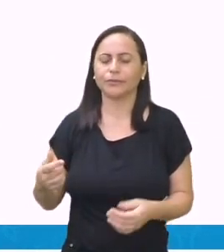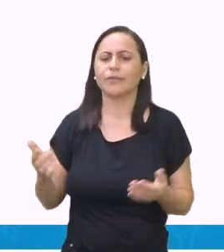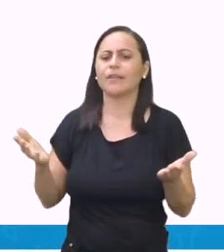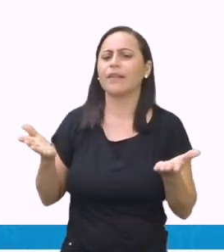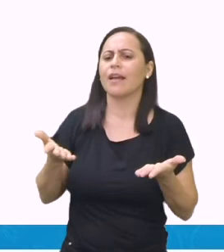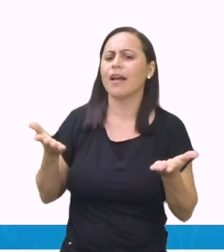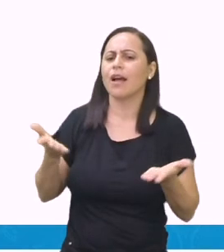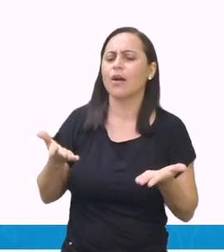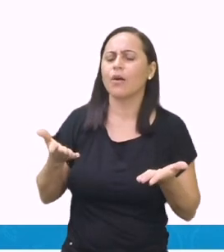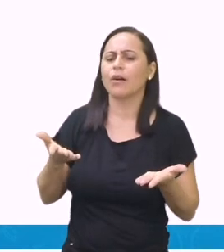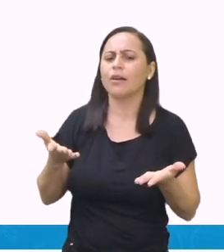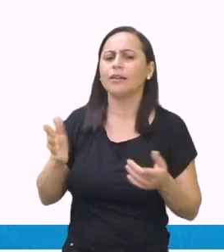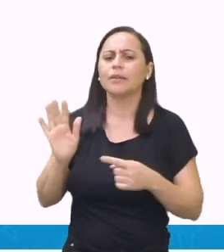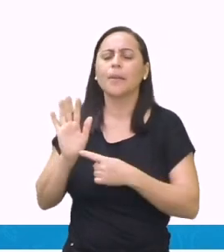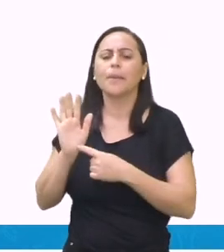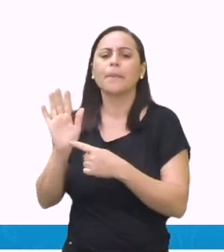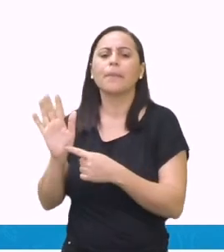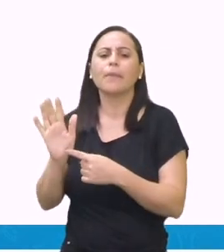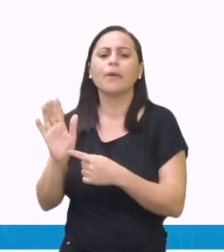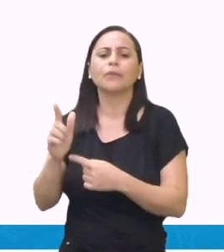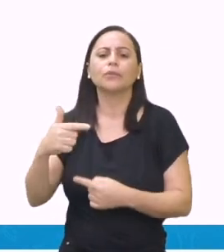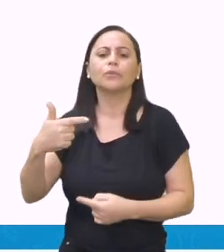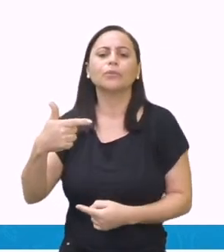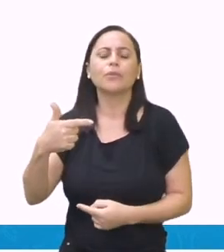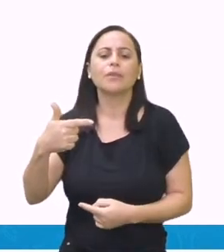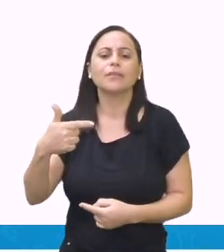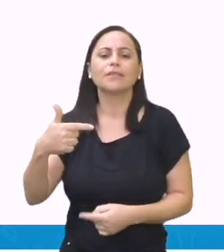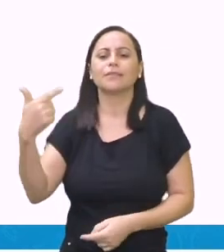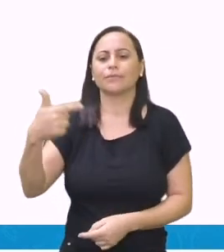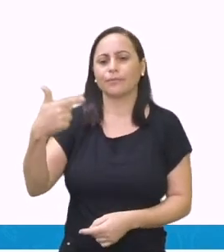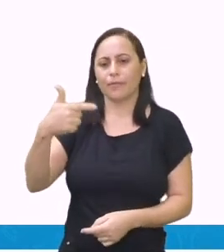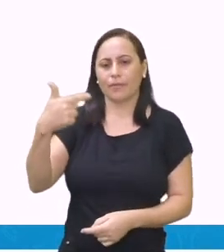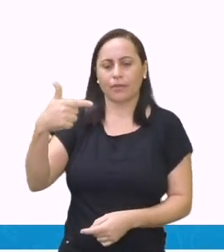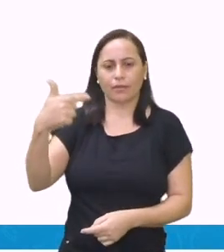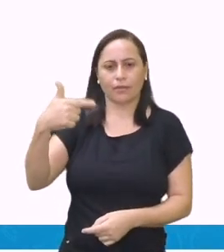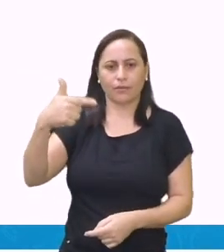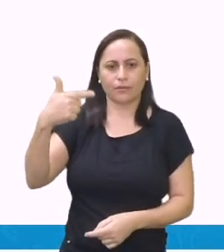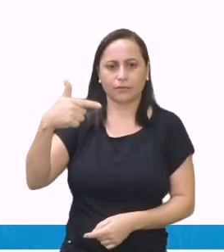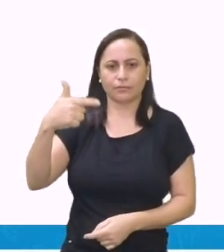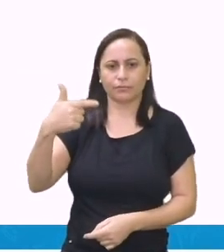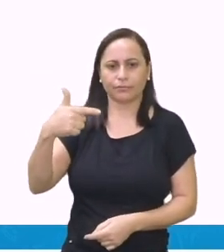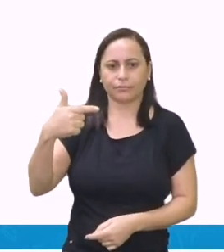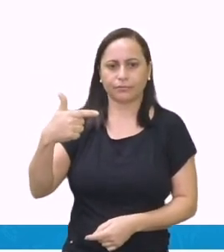eu represento o número 2? Dessa forma, ó.